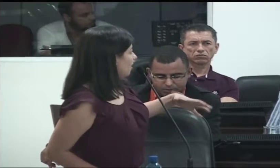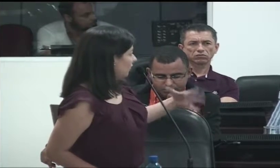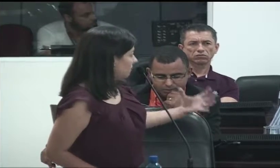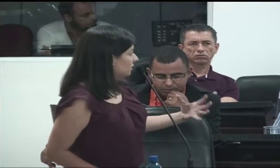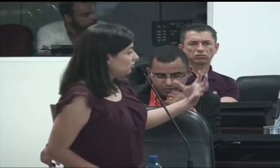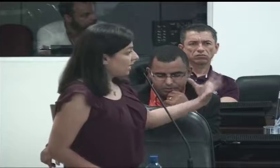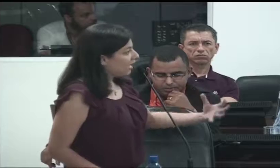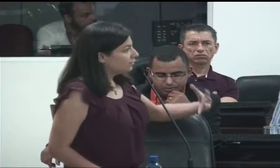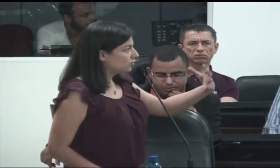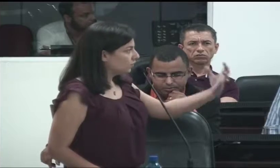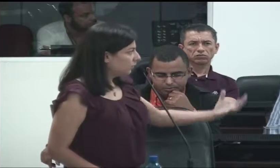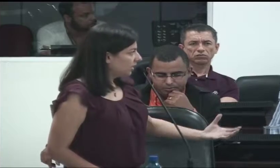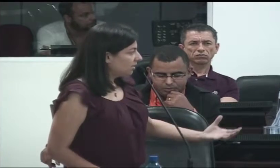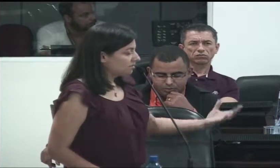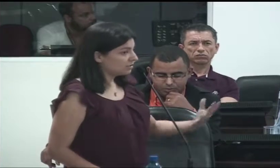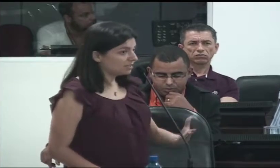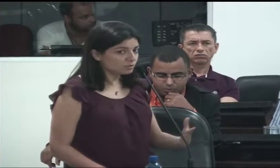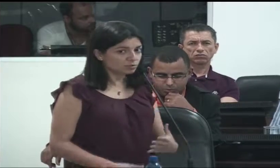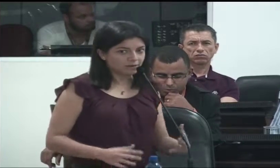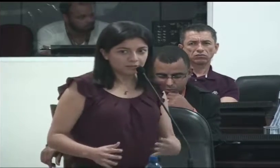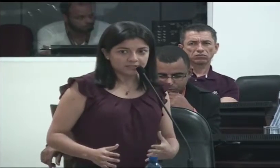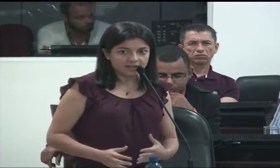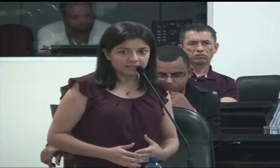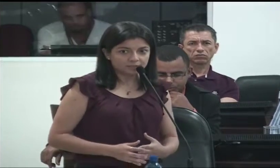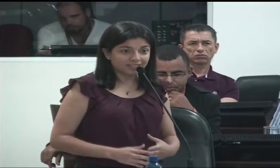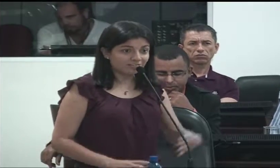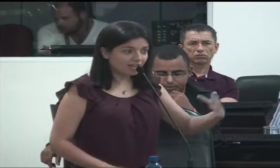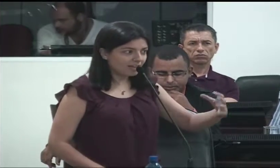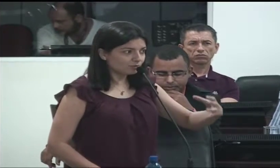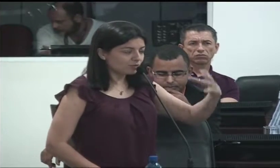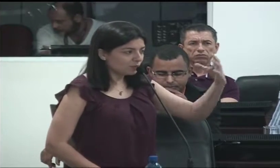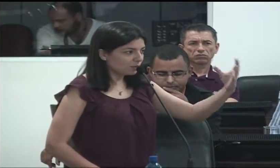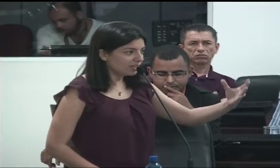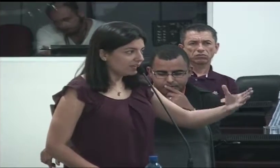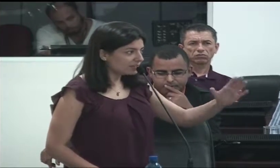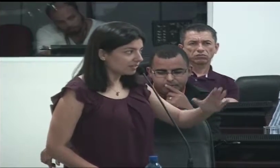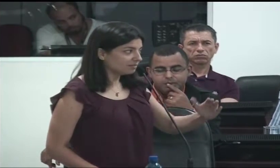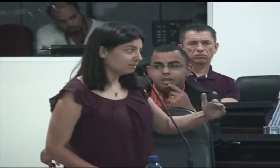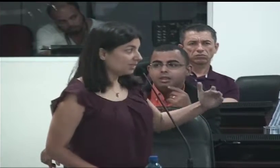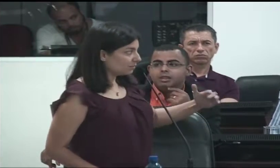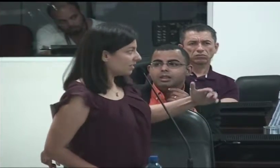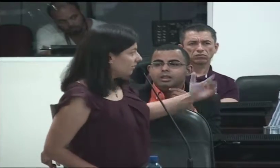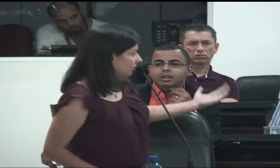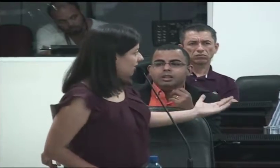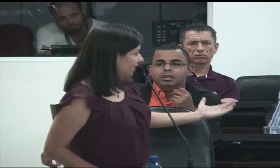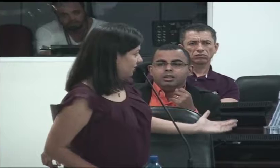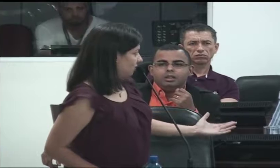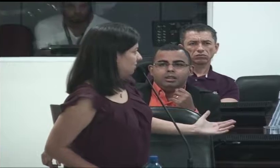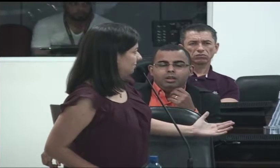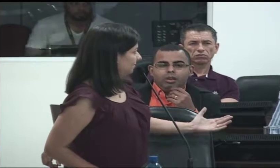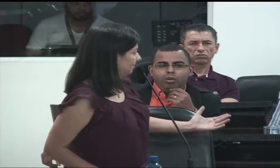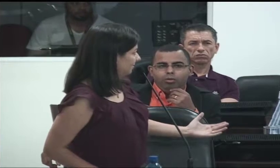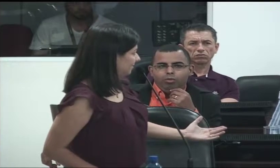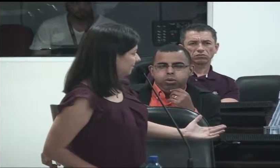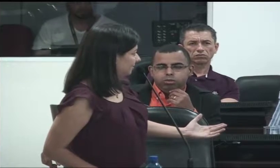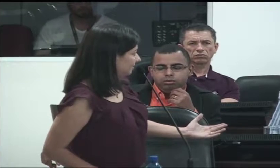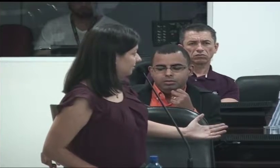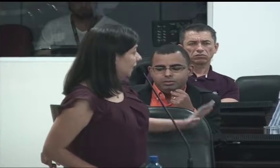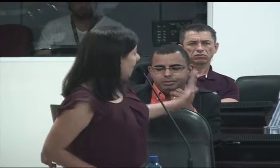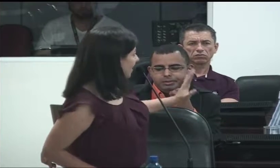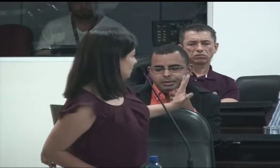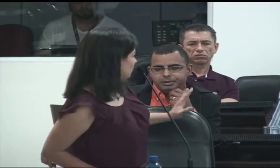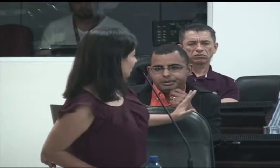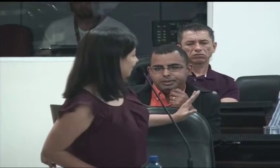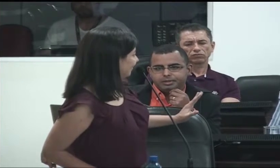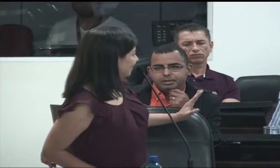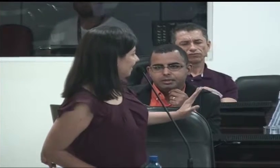nos referimos a direito de minorias, nós temos que tomar cuidado, porque direito de minorias não significa isso.